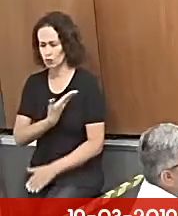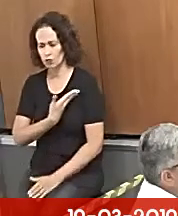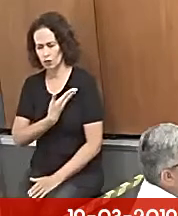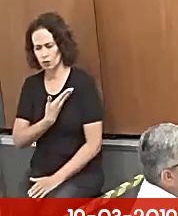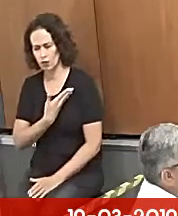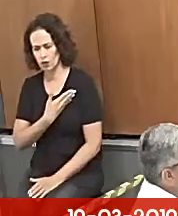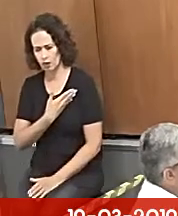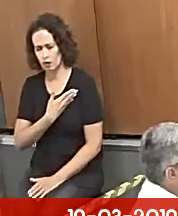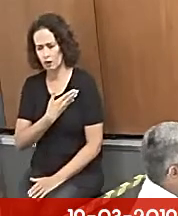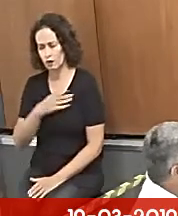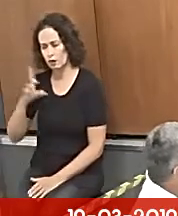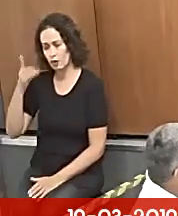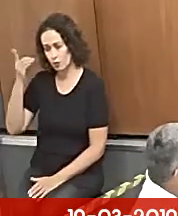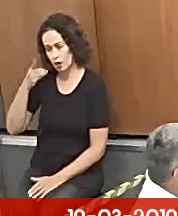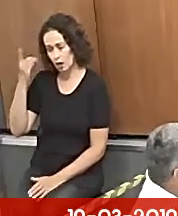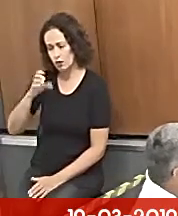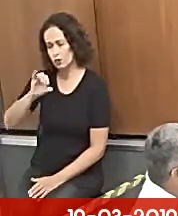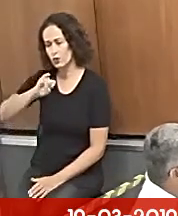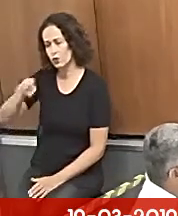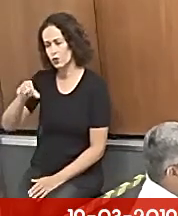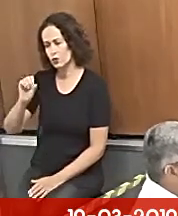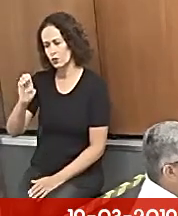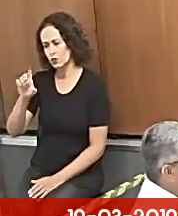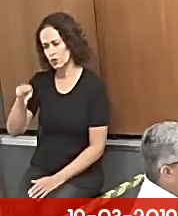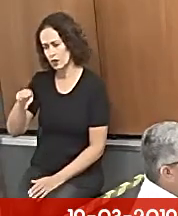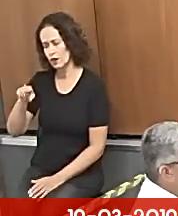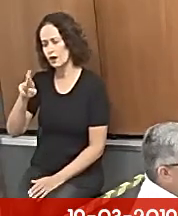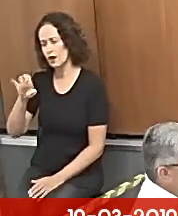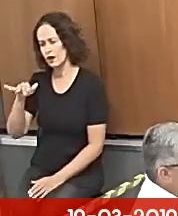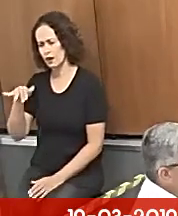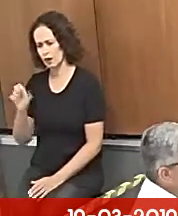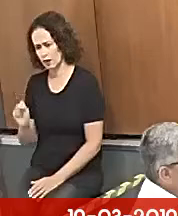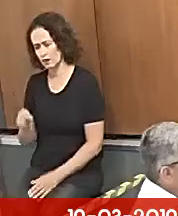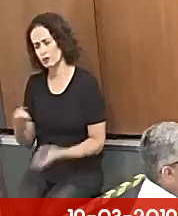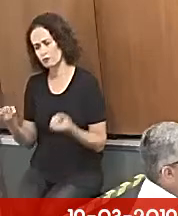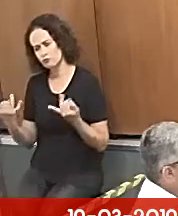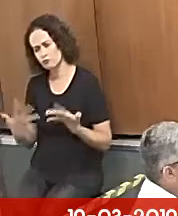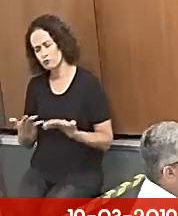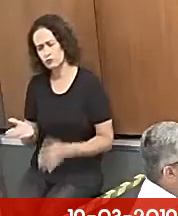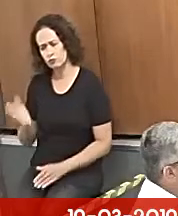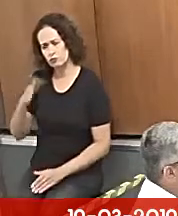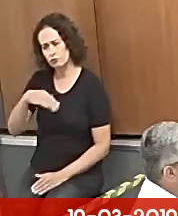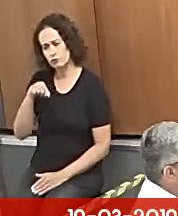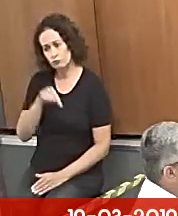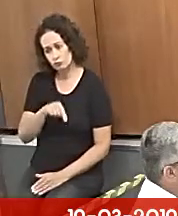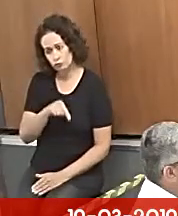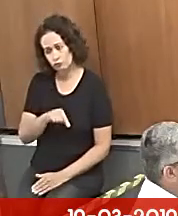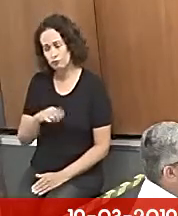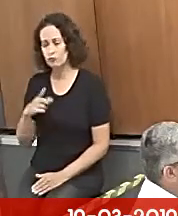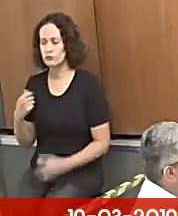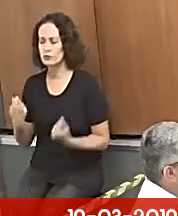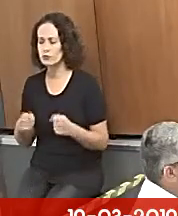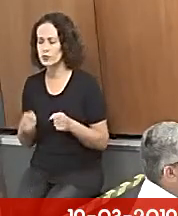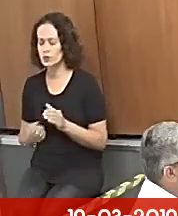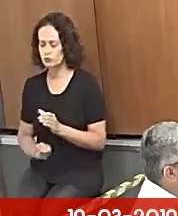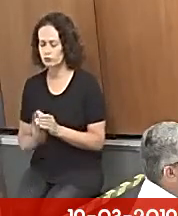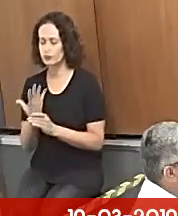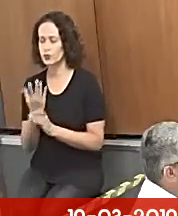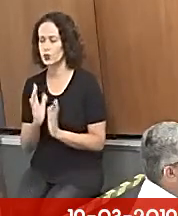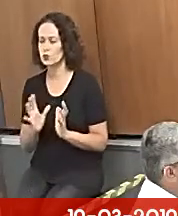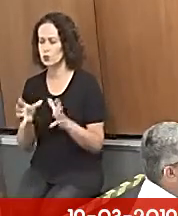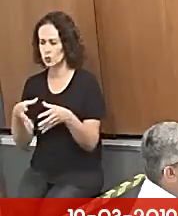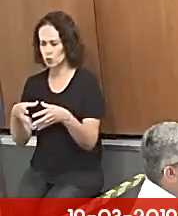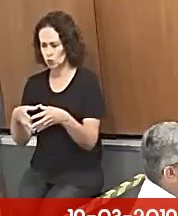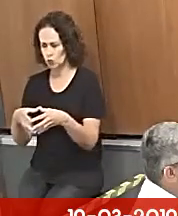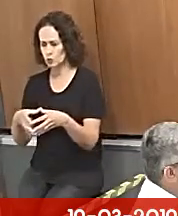reis quando chega o deputado deixe fala companheiros vamos ali a gente tem que abrir uma comissão como